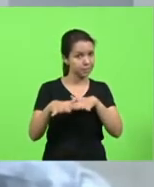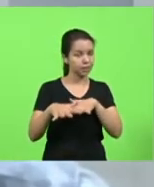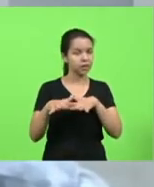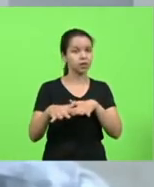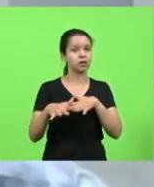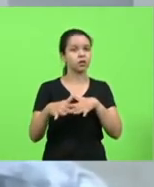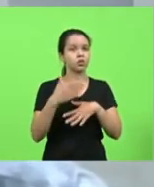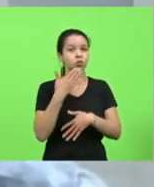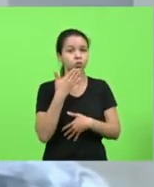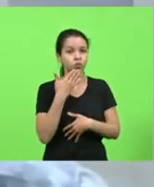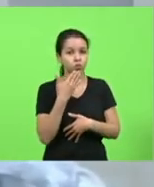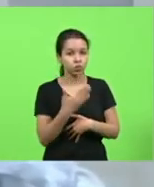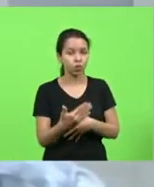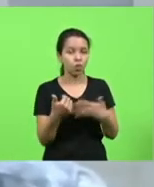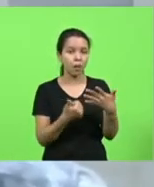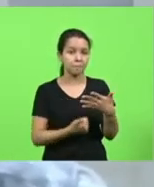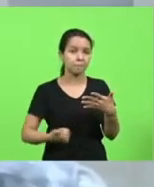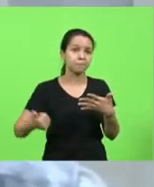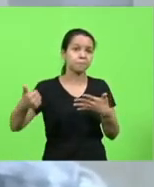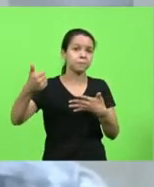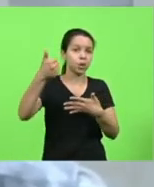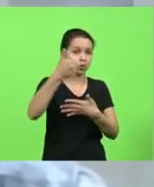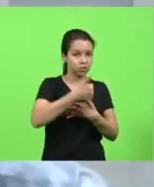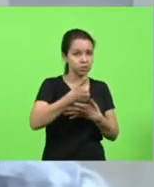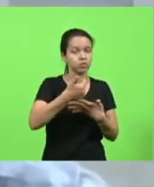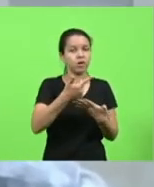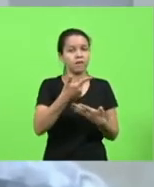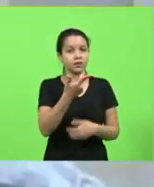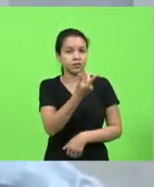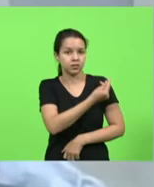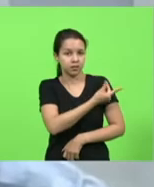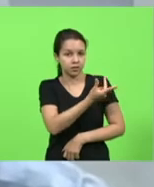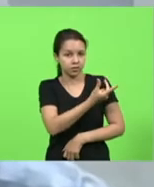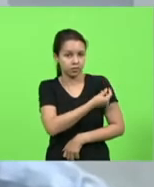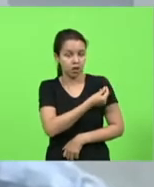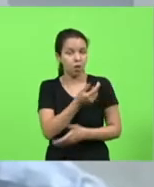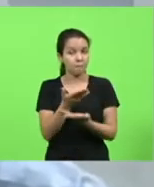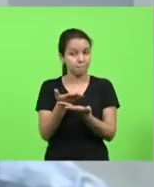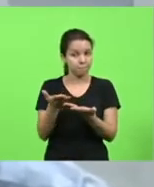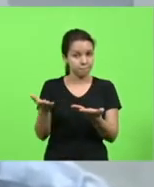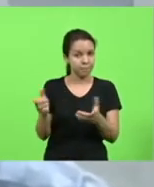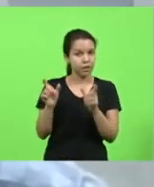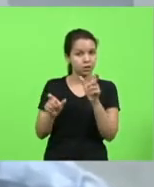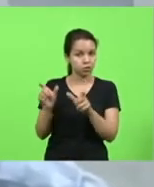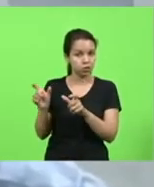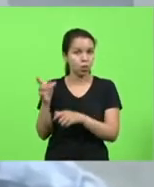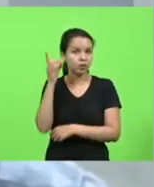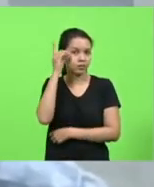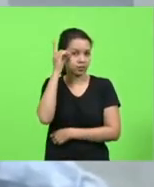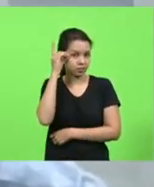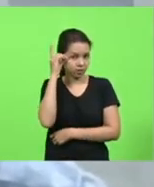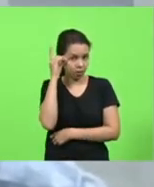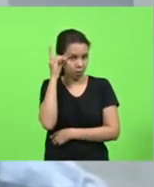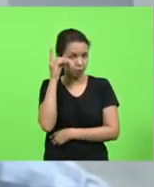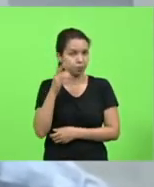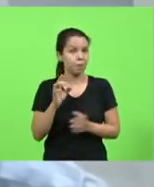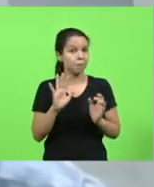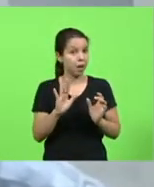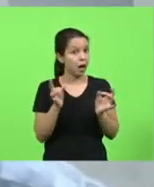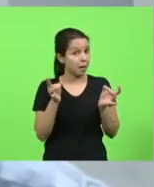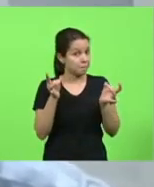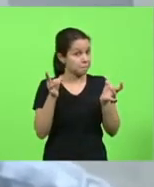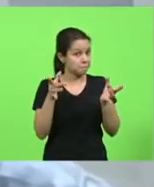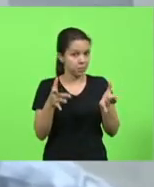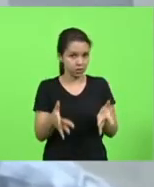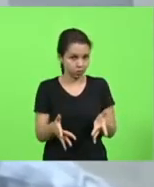solicitando a priorização da vacinação das pessoas com síndrome de Down. No entanto, ela não abandonou em nenhum momento